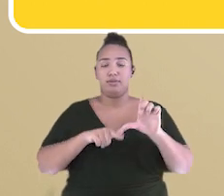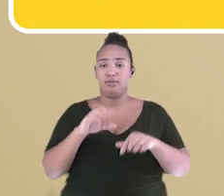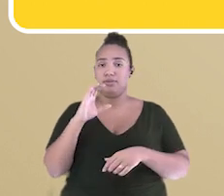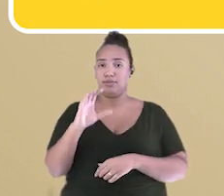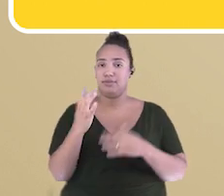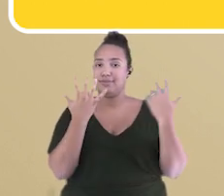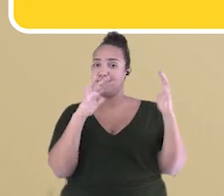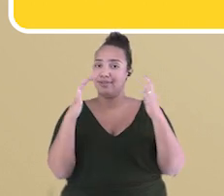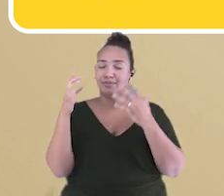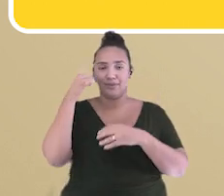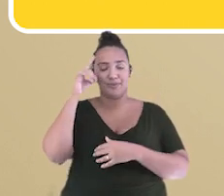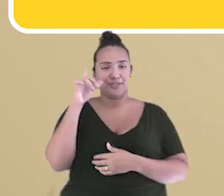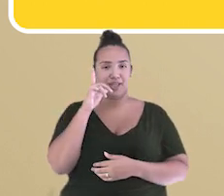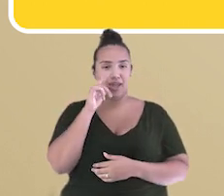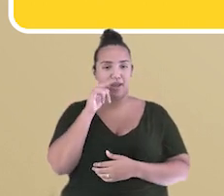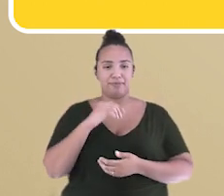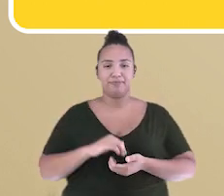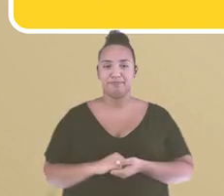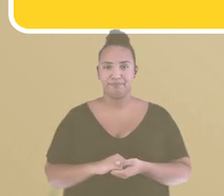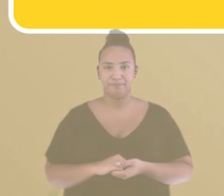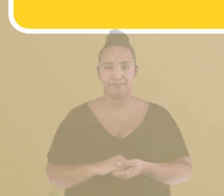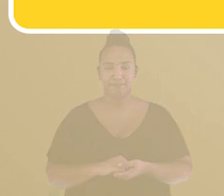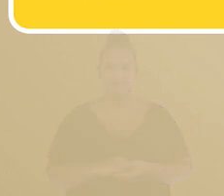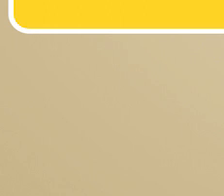C, comemorar o Dia da Água.